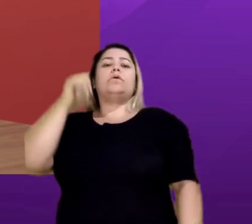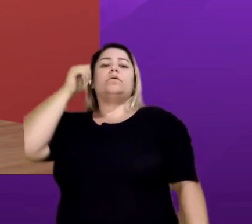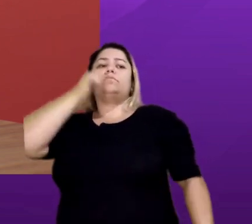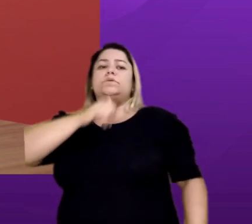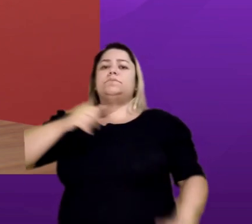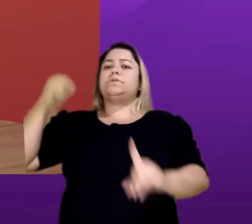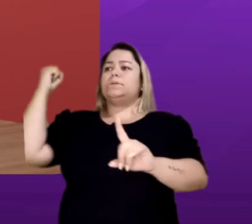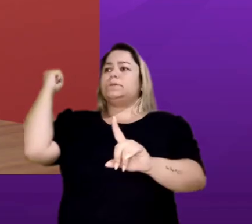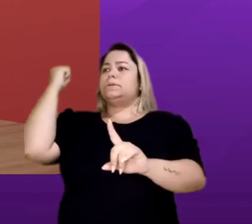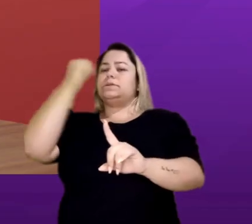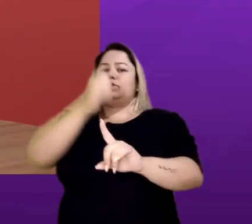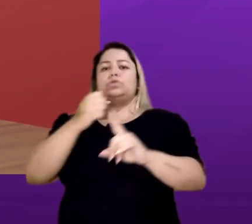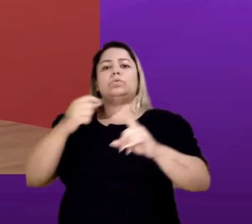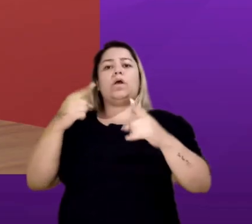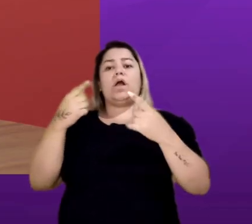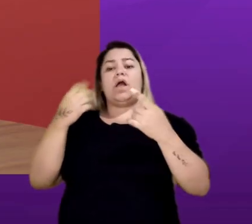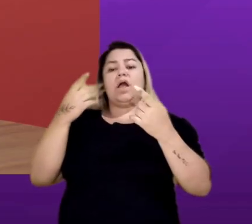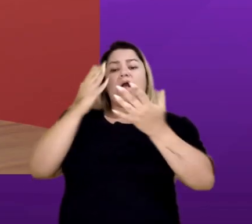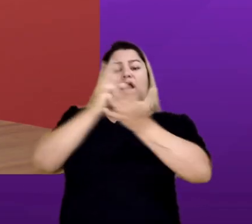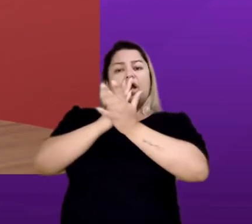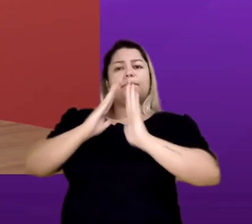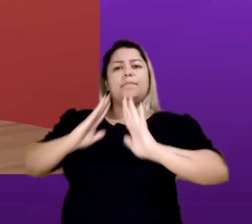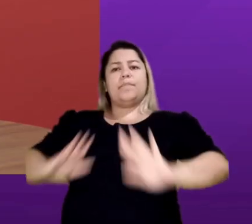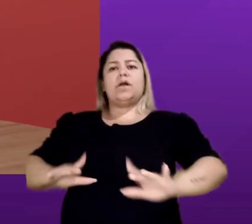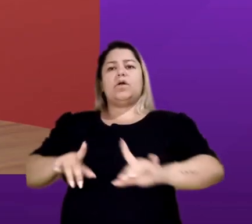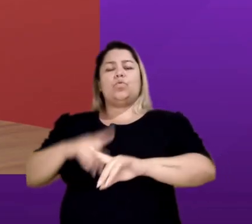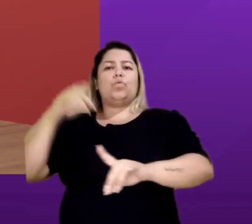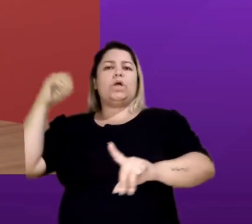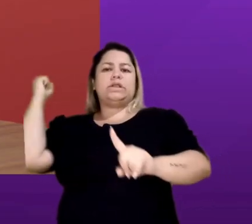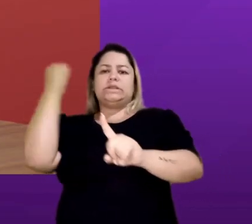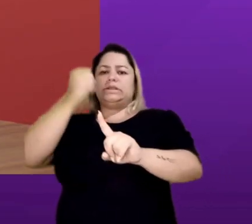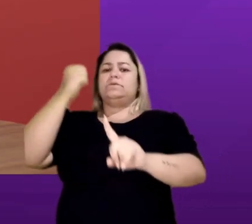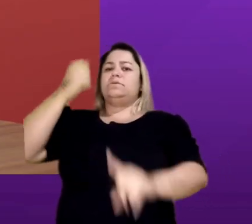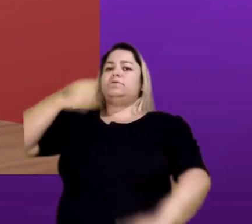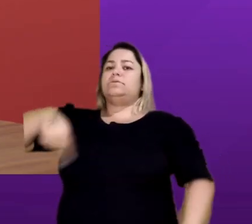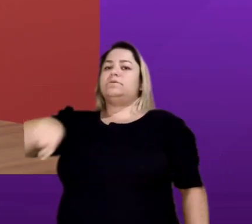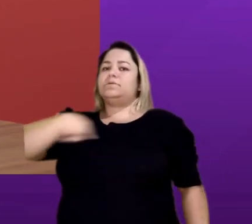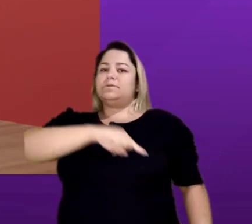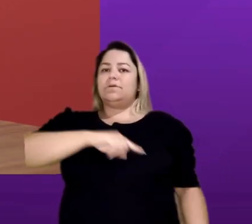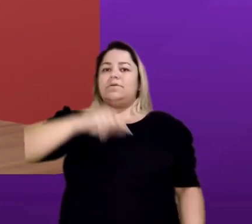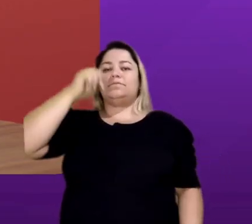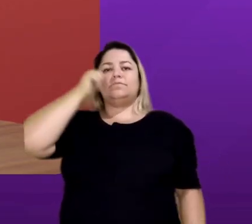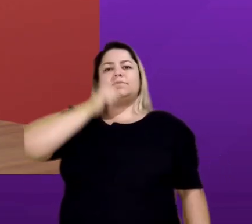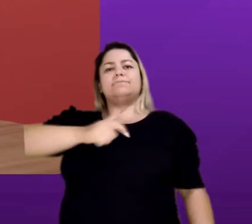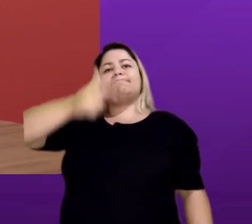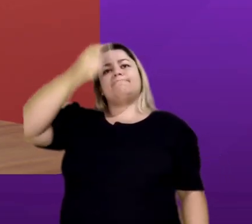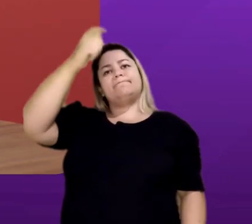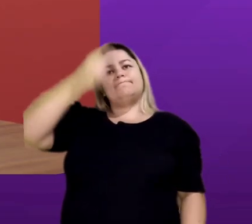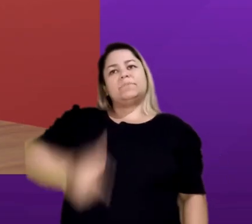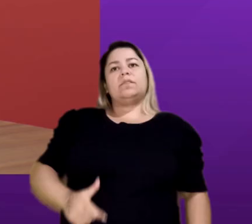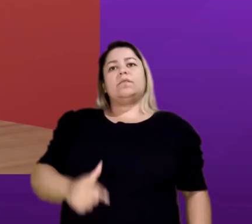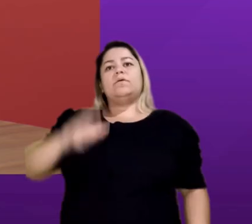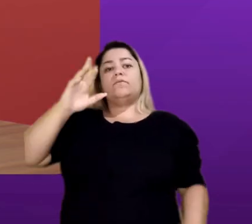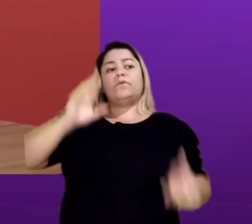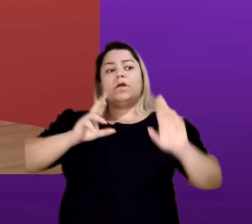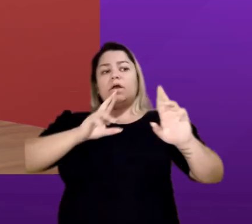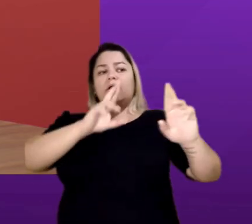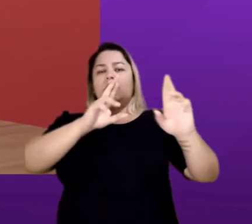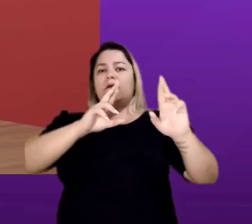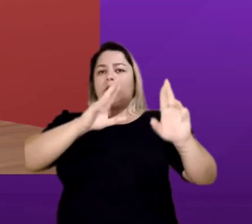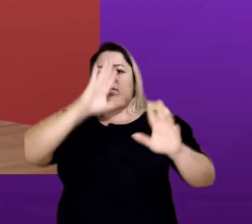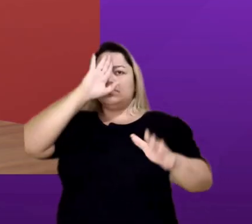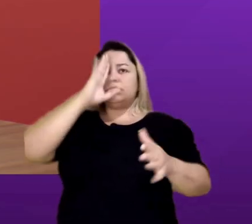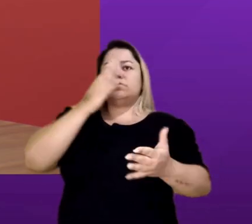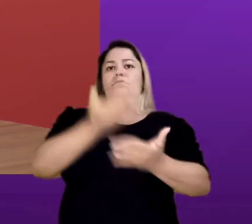de combater a covardia, do ataque a nós, mulheres, é algo que é pra gente ficar muito otimista, né?